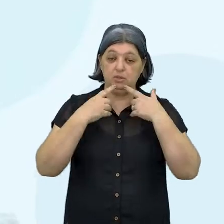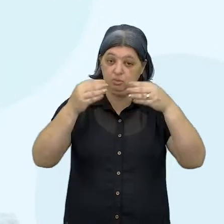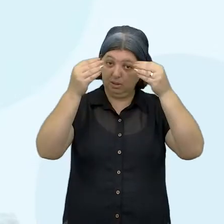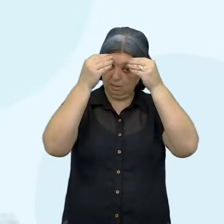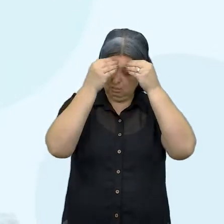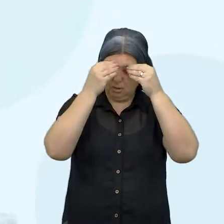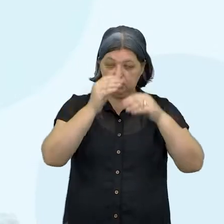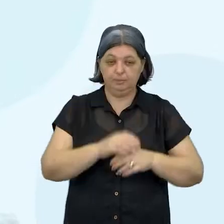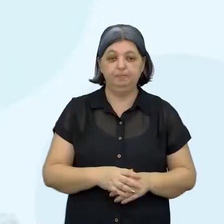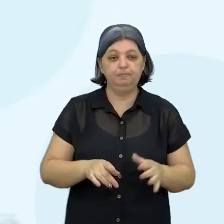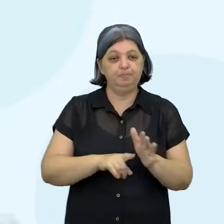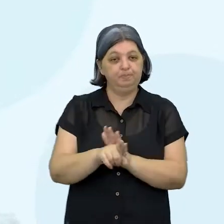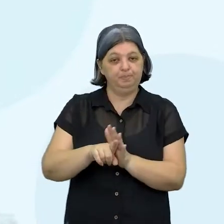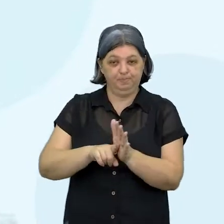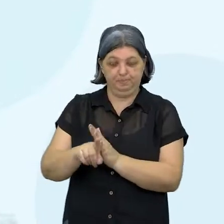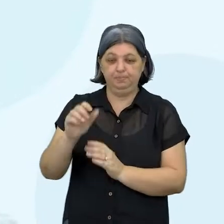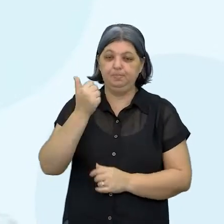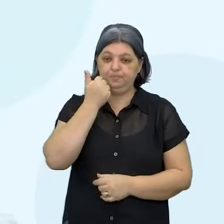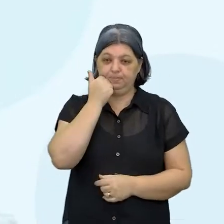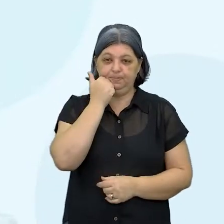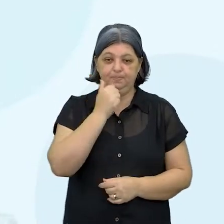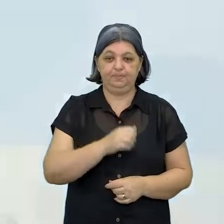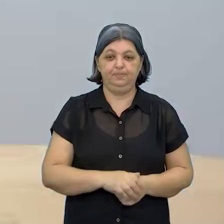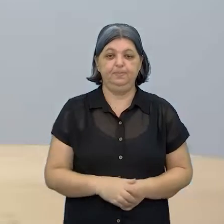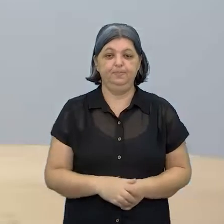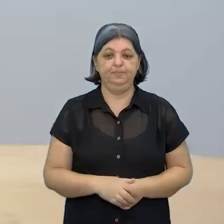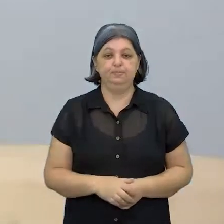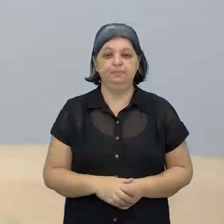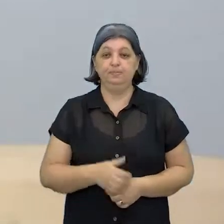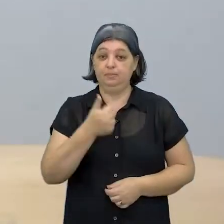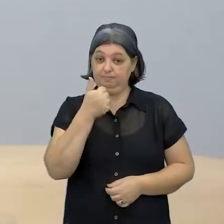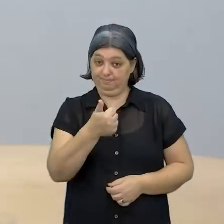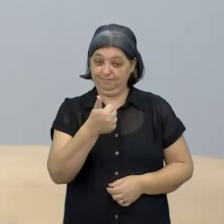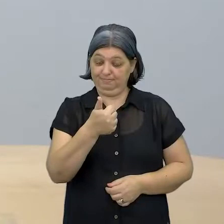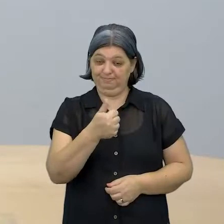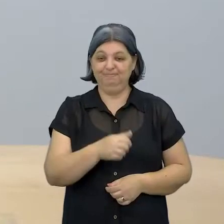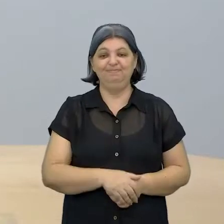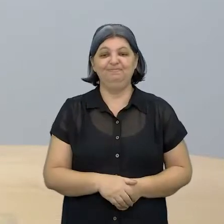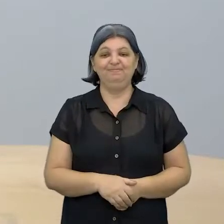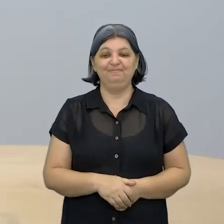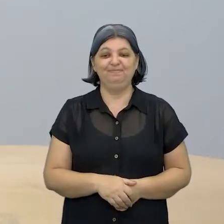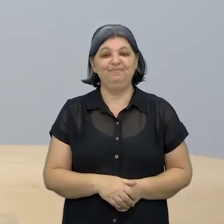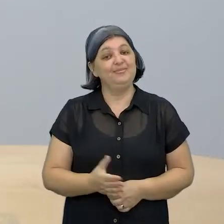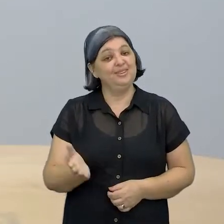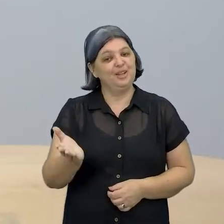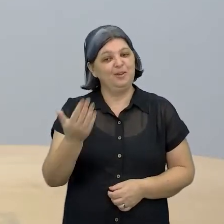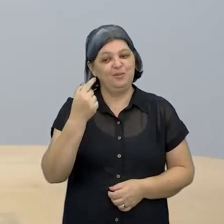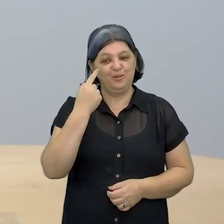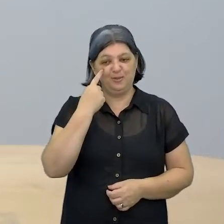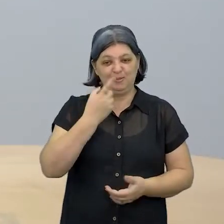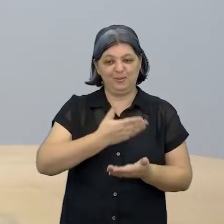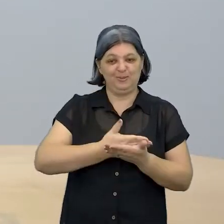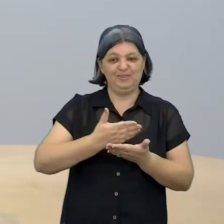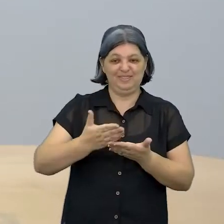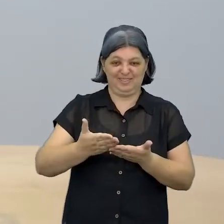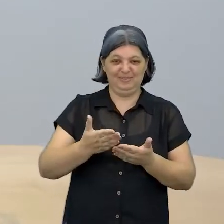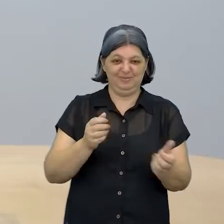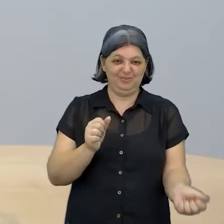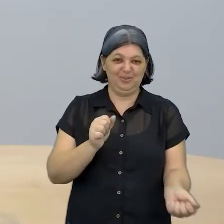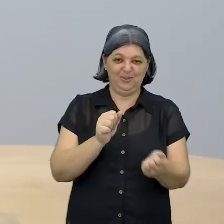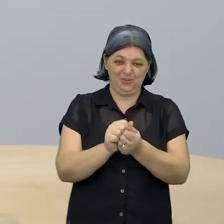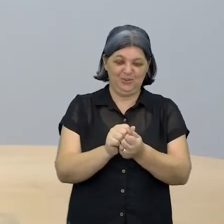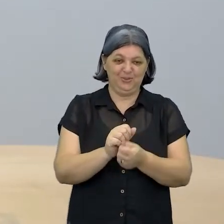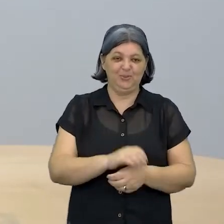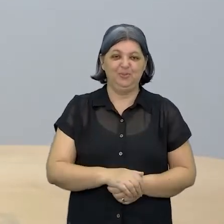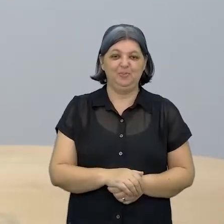à investigação científica. Joia? Então vamos lá, vamos juntos e juntas, né? Para a gente fazer